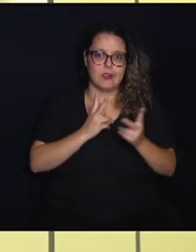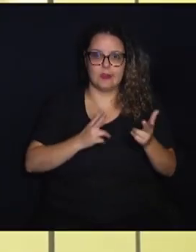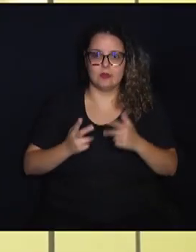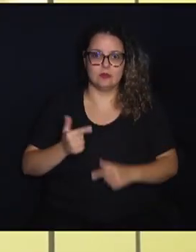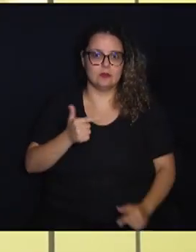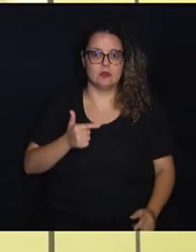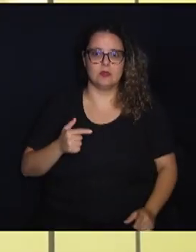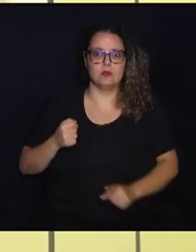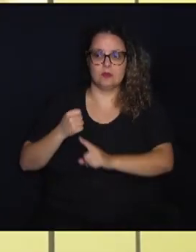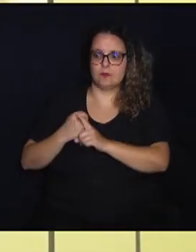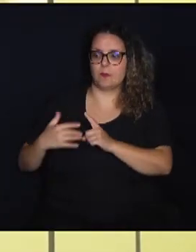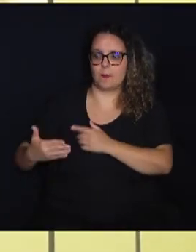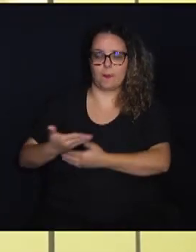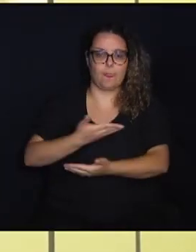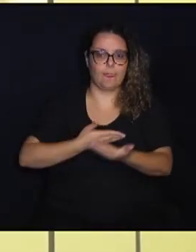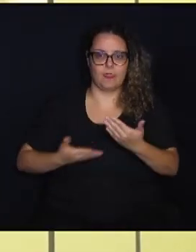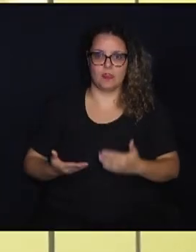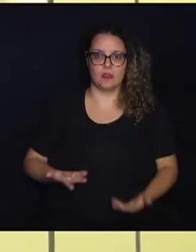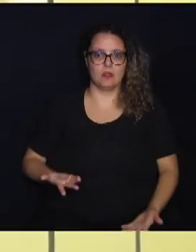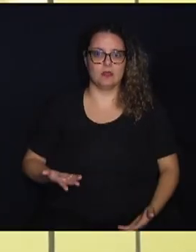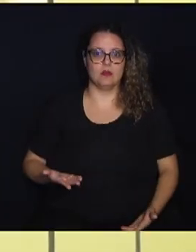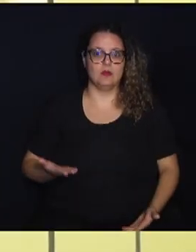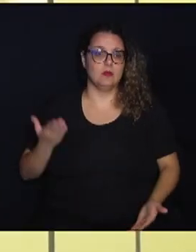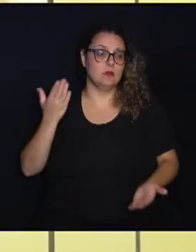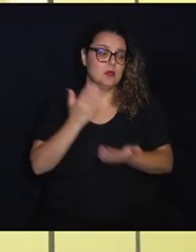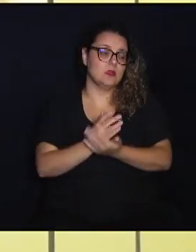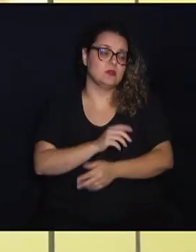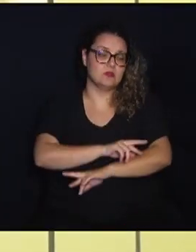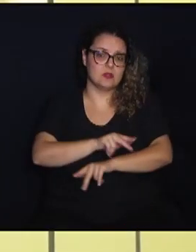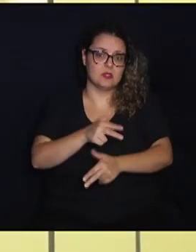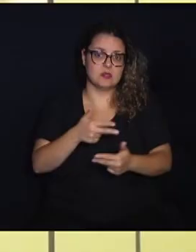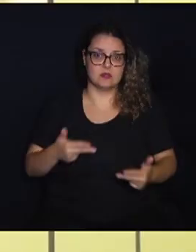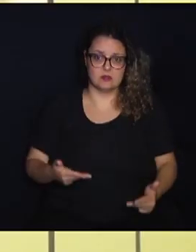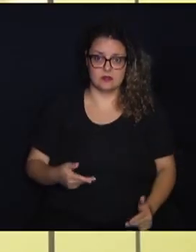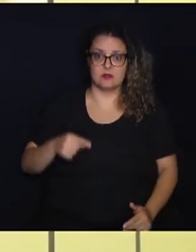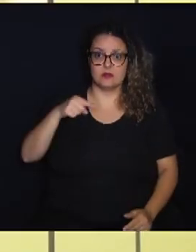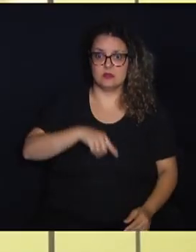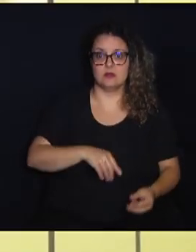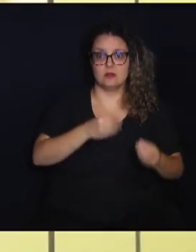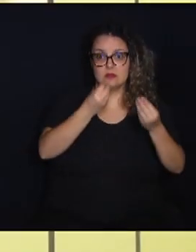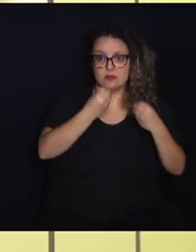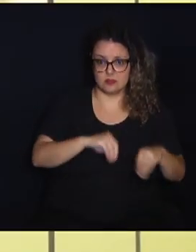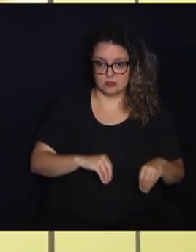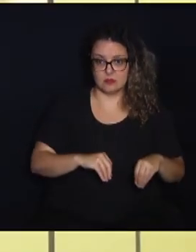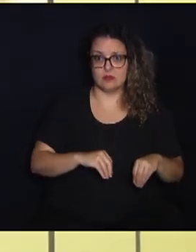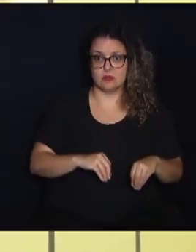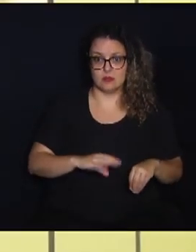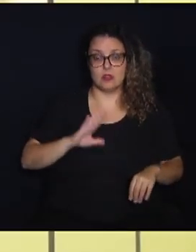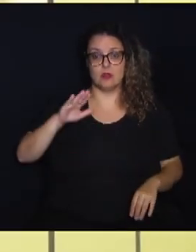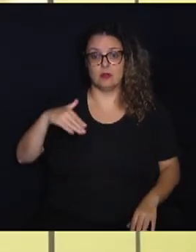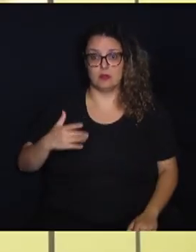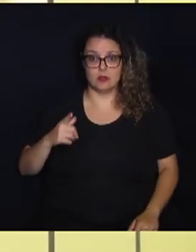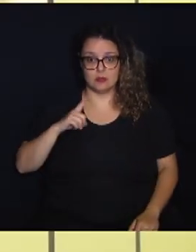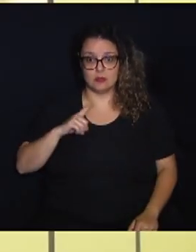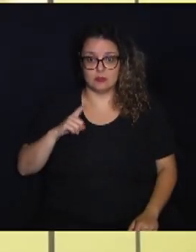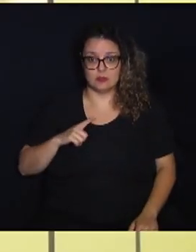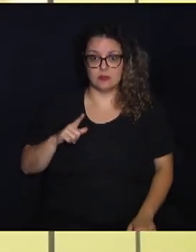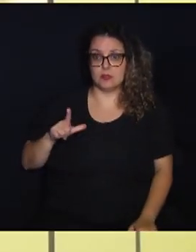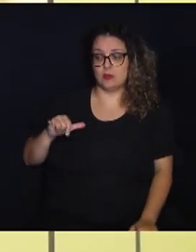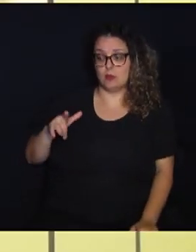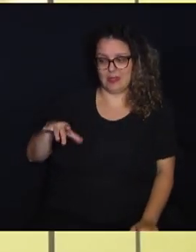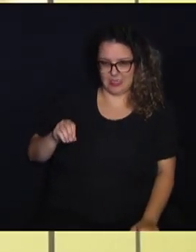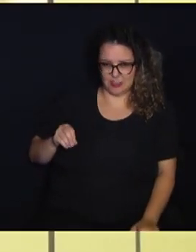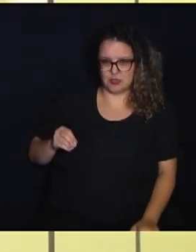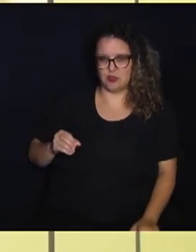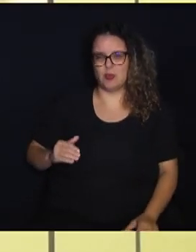social, ela vai se privar de uma série de coisas. Isso é prejudicial. Quando você coloca um lixo